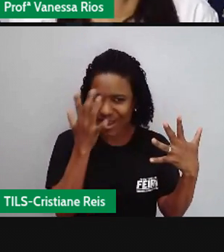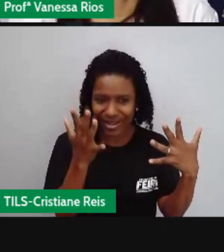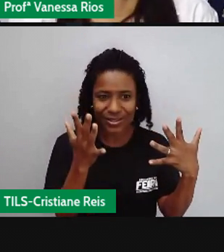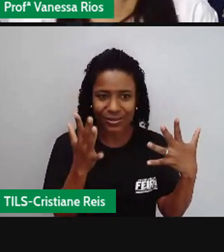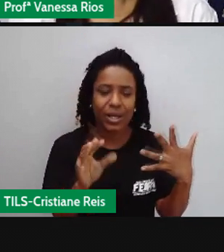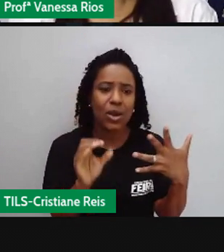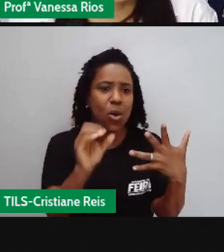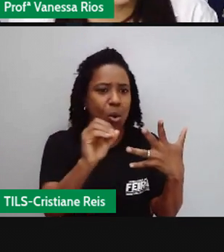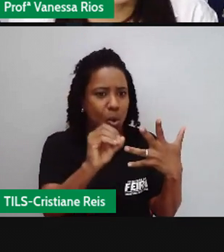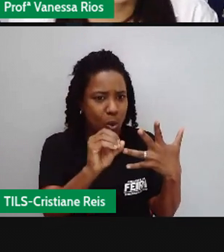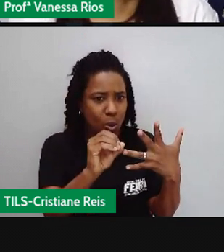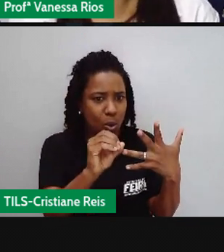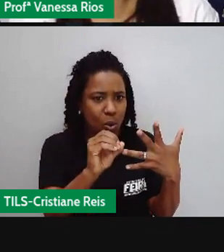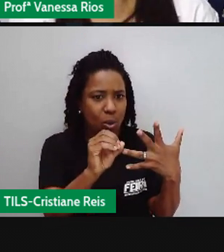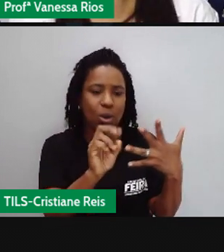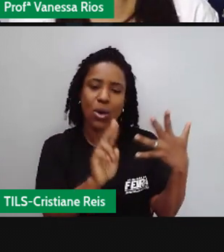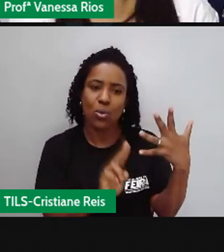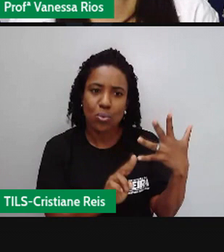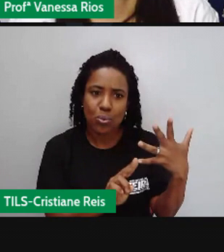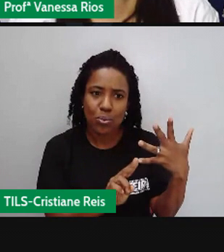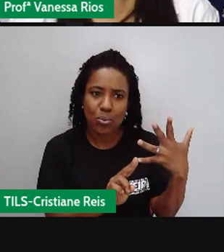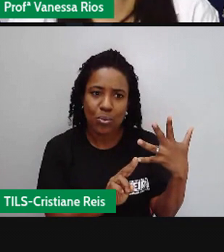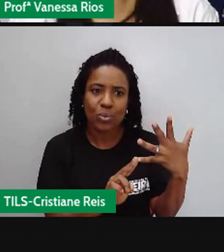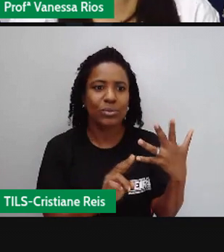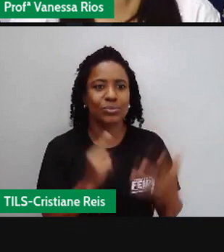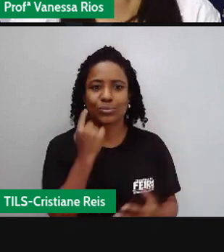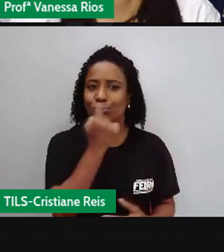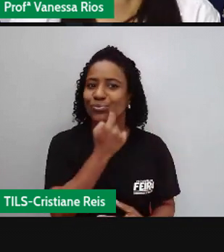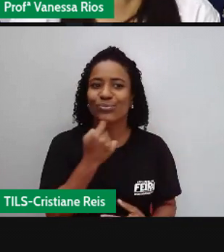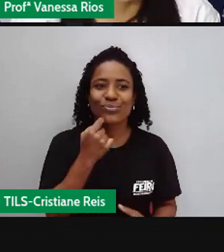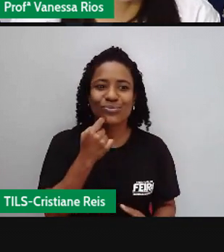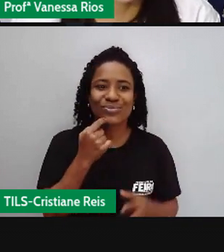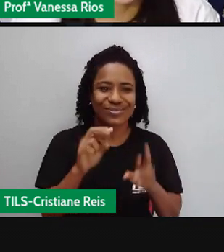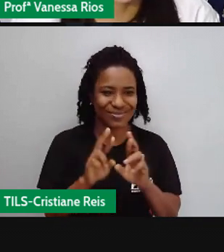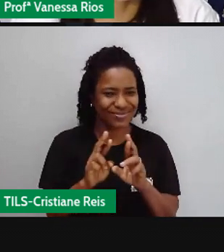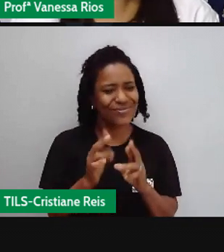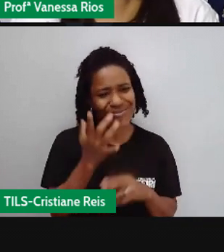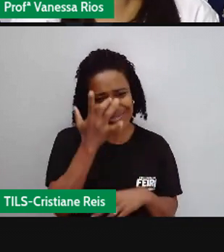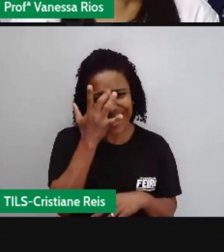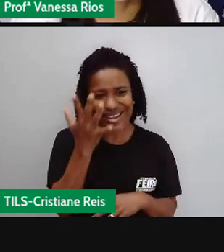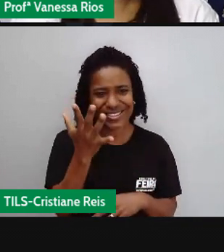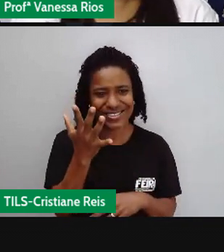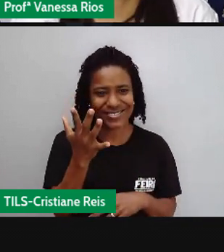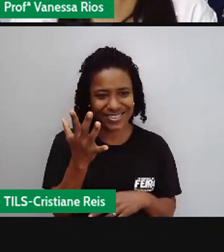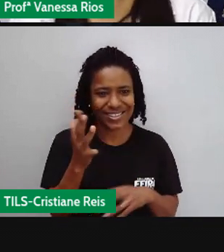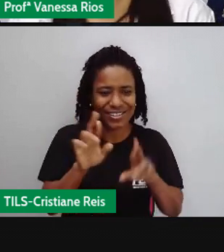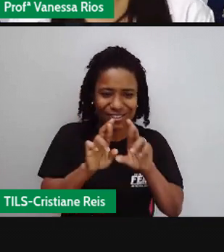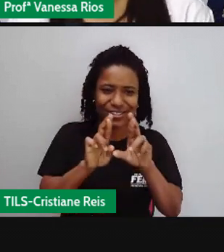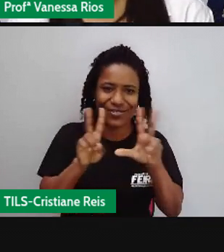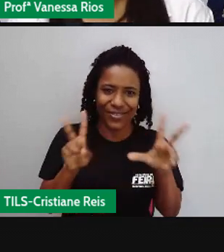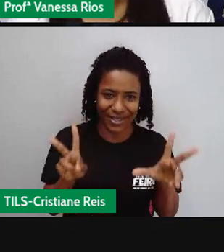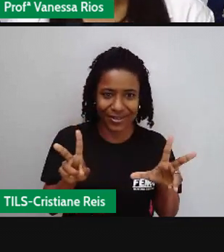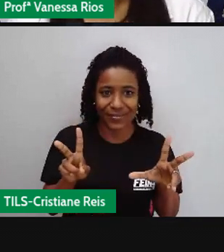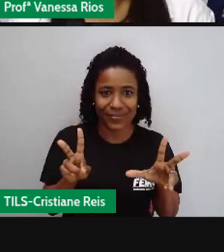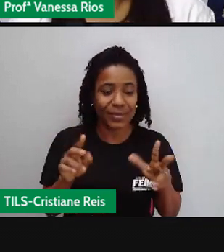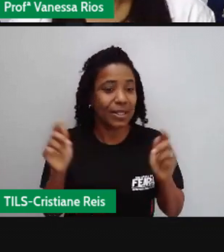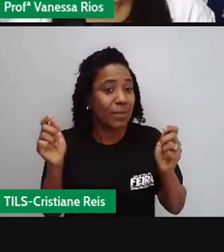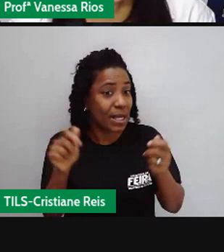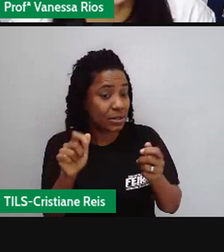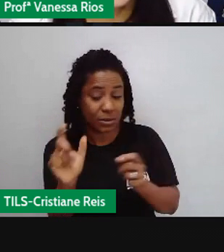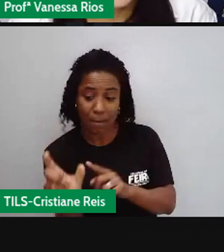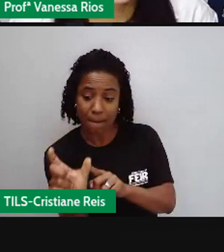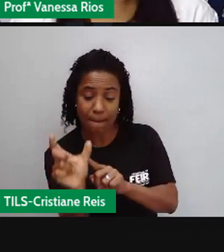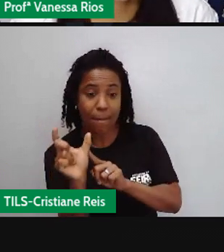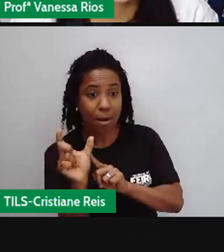Mas no meio da palavra, elas podem ter aí sons parecidos. O O aparecer aí com o som do